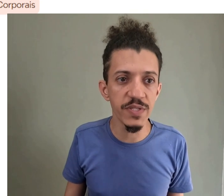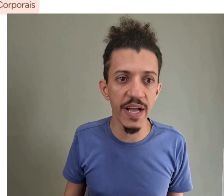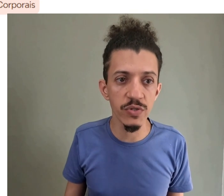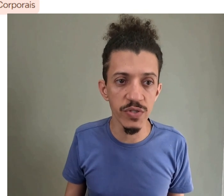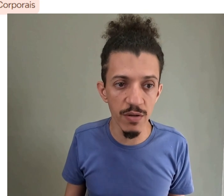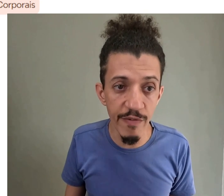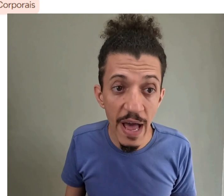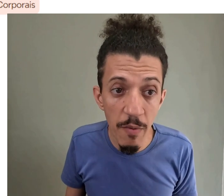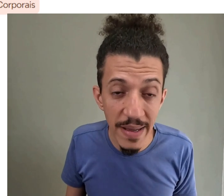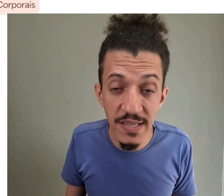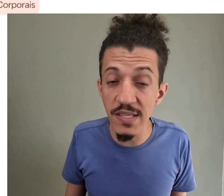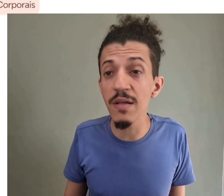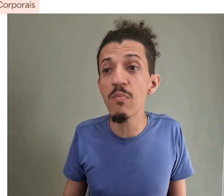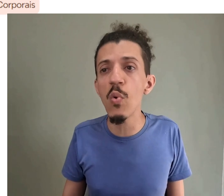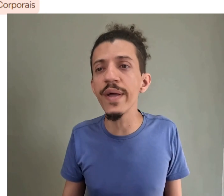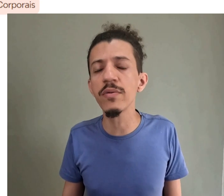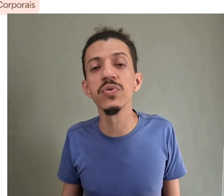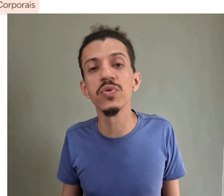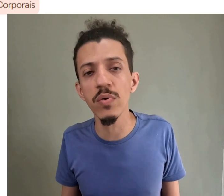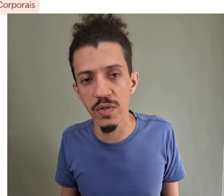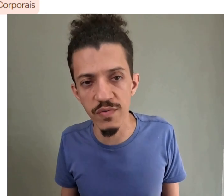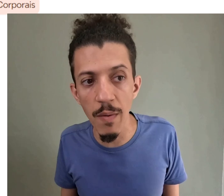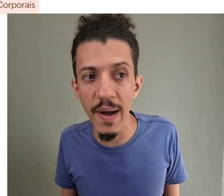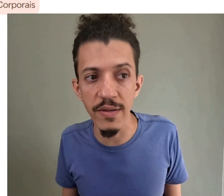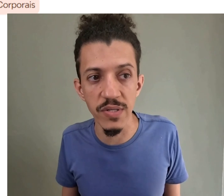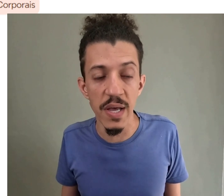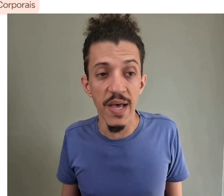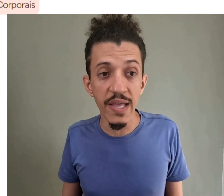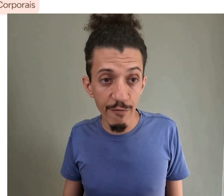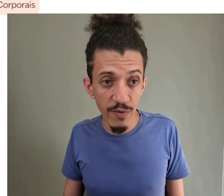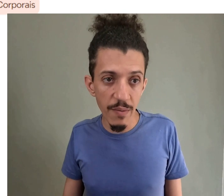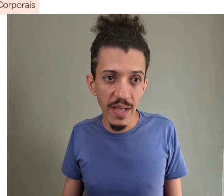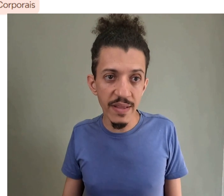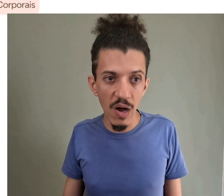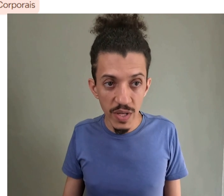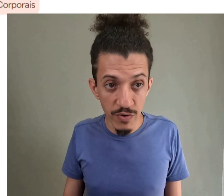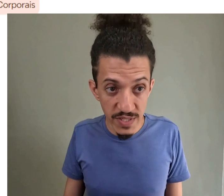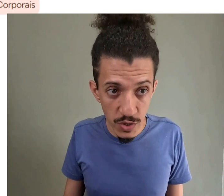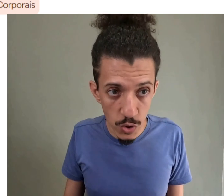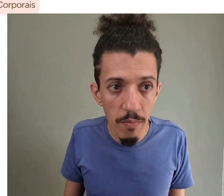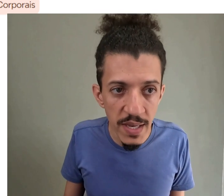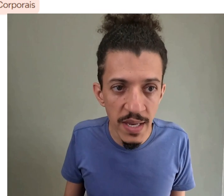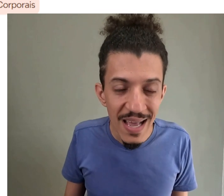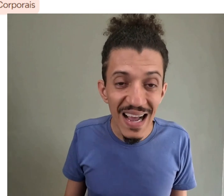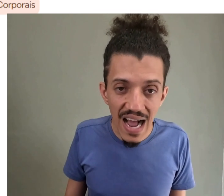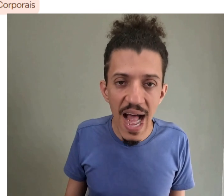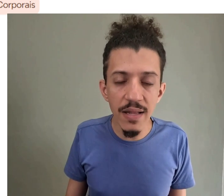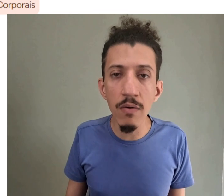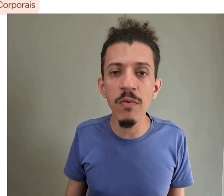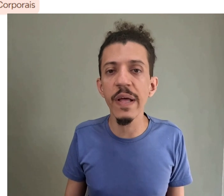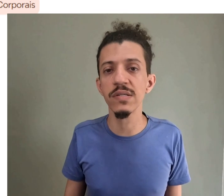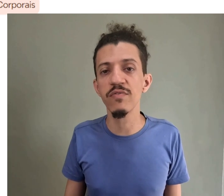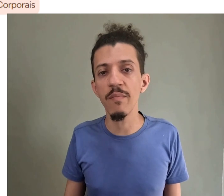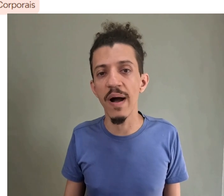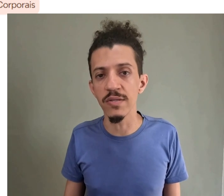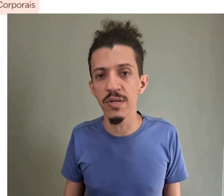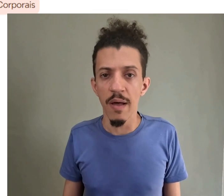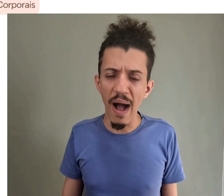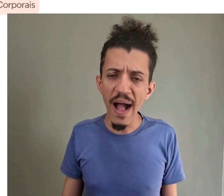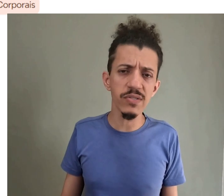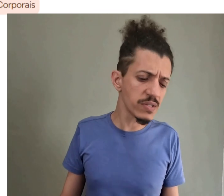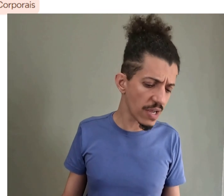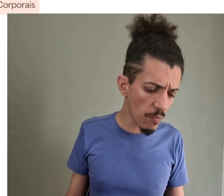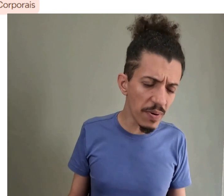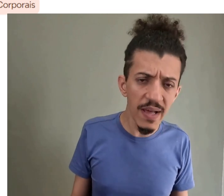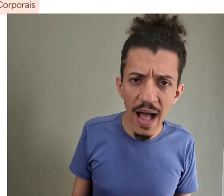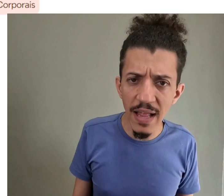objeto, objeto, sujeito, verbo, mas existem muitos outros formatos. E é fundamental que você domine cada um desses formatos.